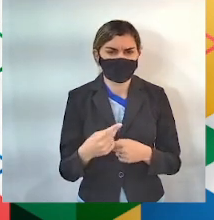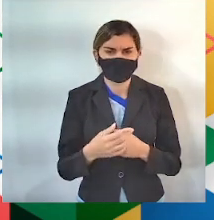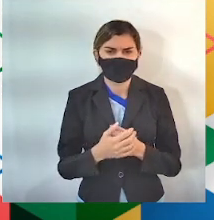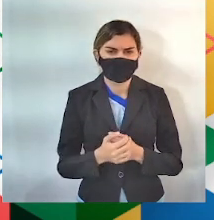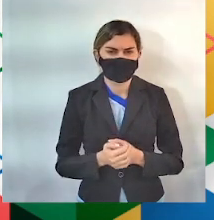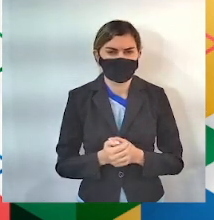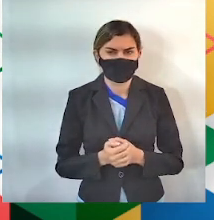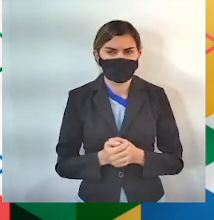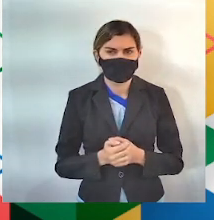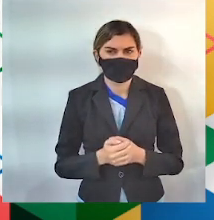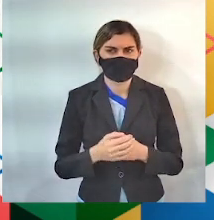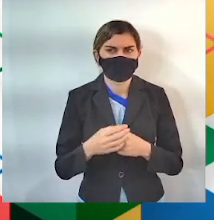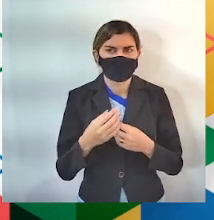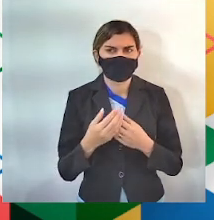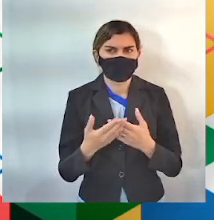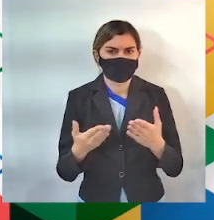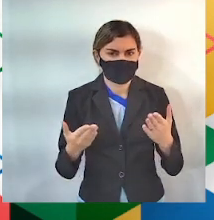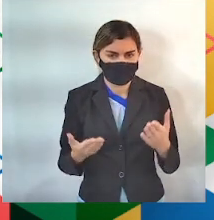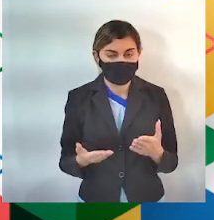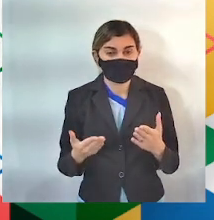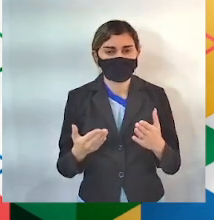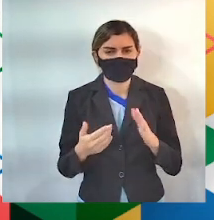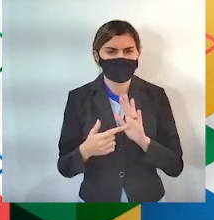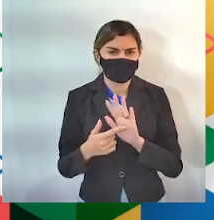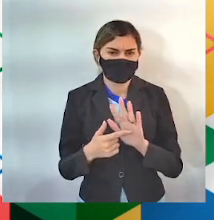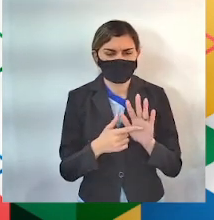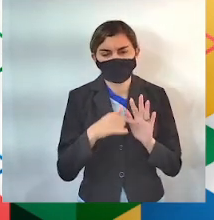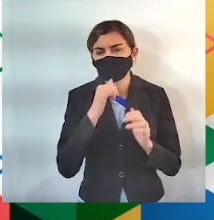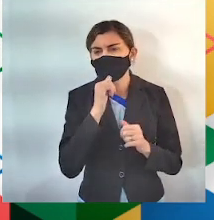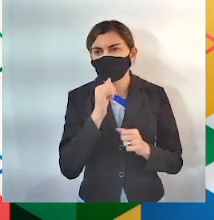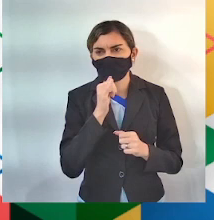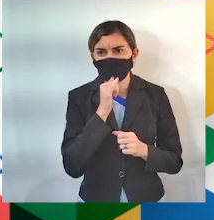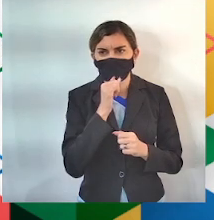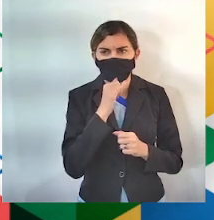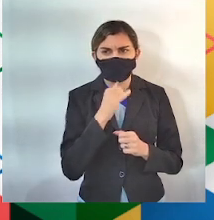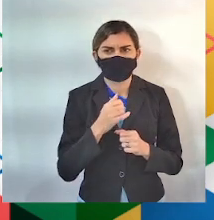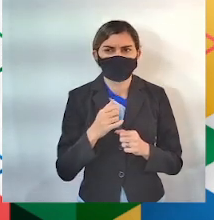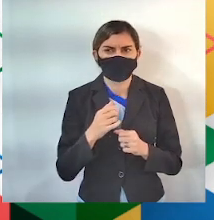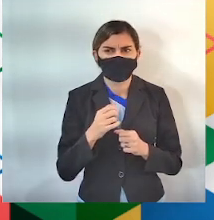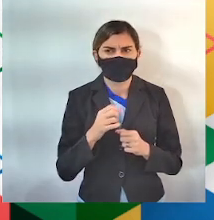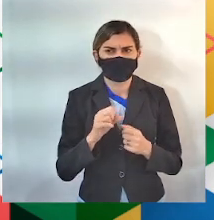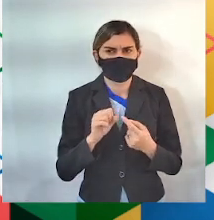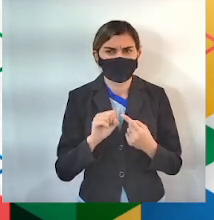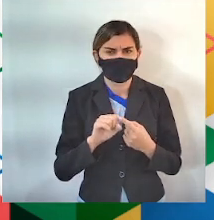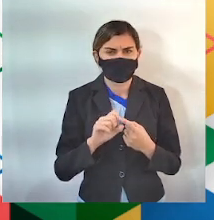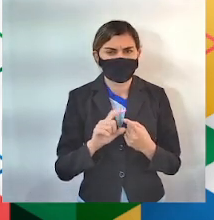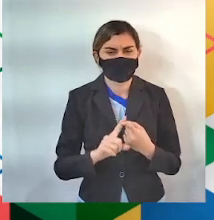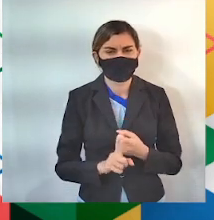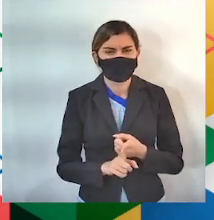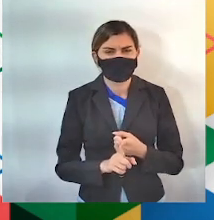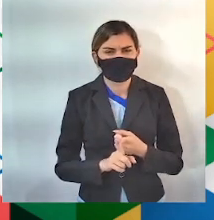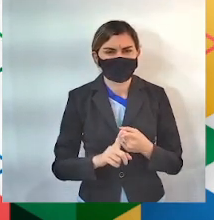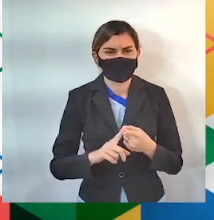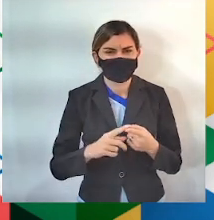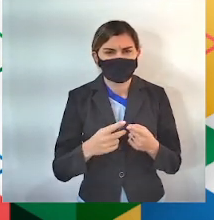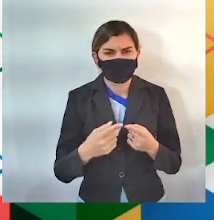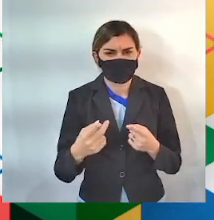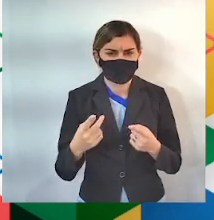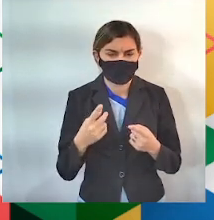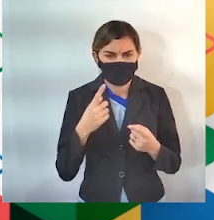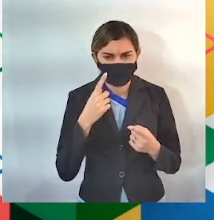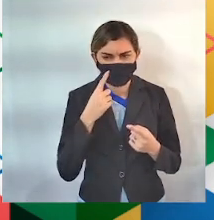como sujeito da oração. Por exemplo, she's beautiful. Ela é